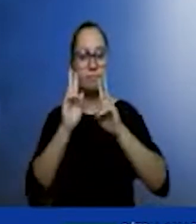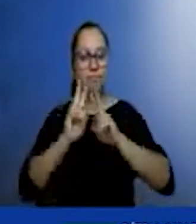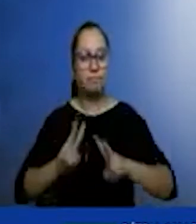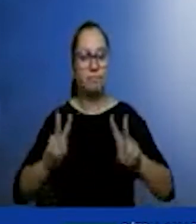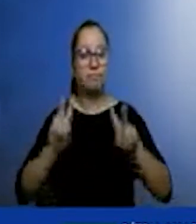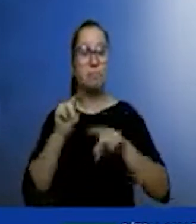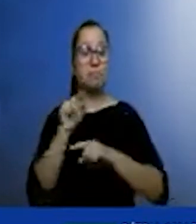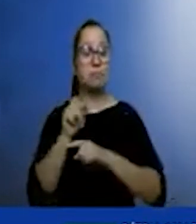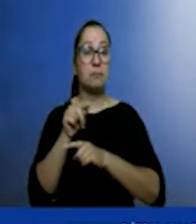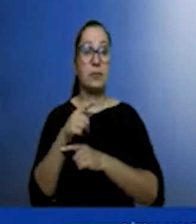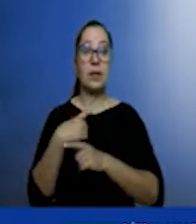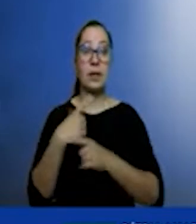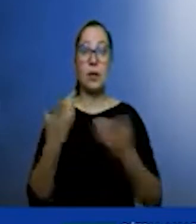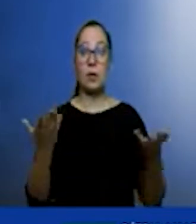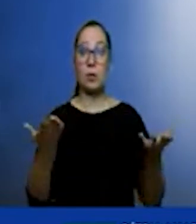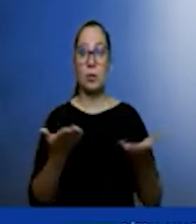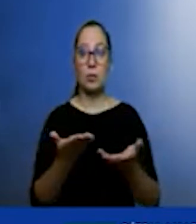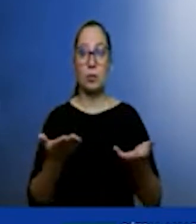tem hoje,